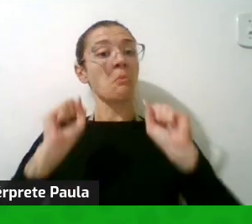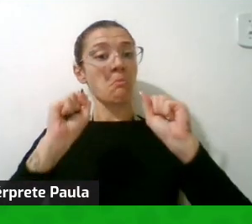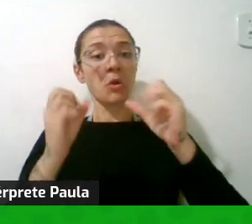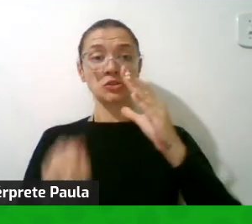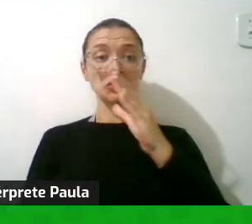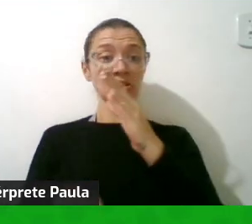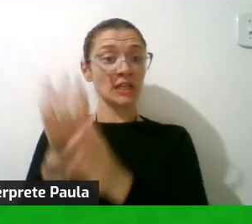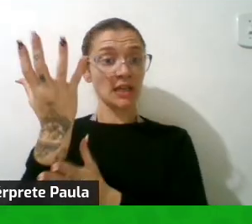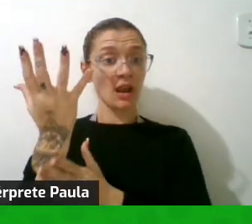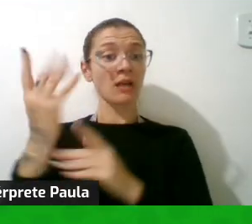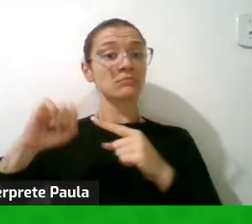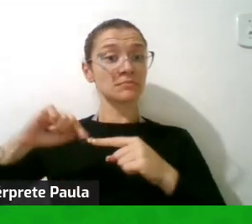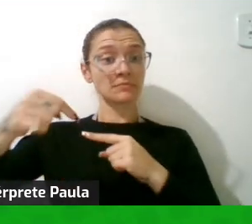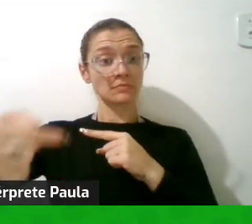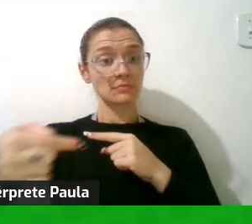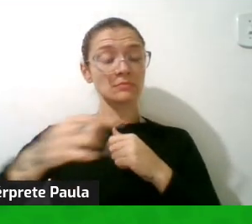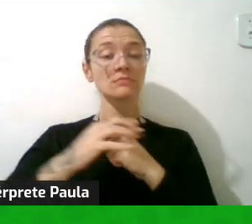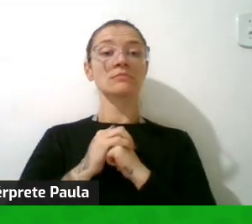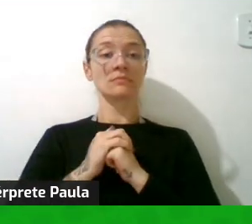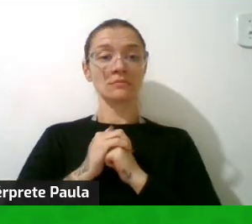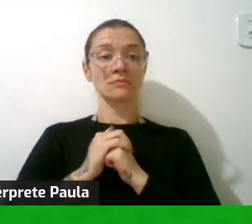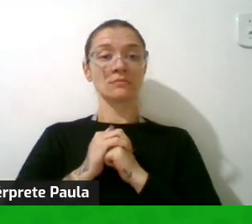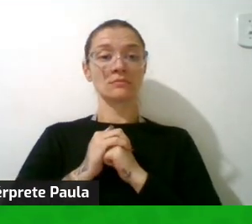com cores. Então, vou ter aqui